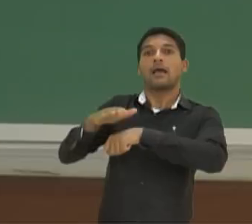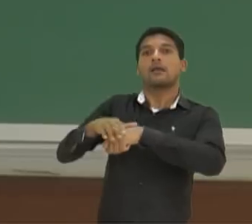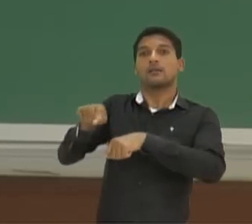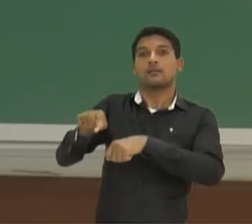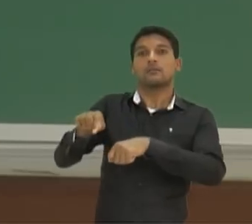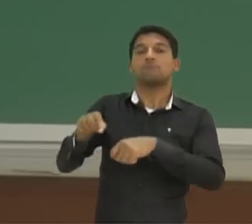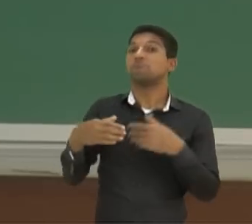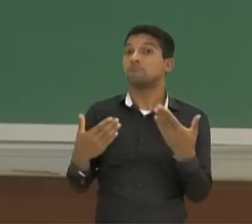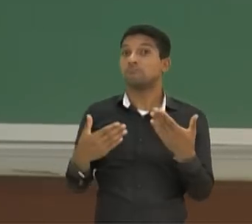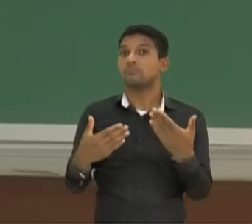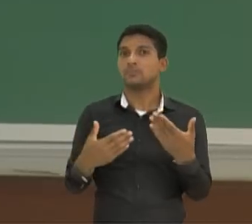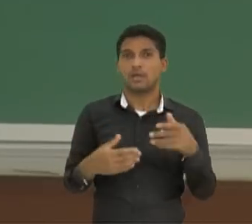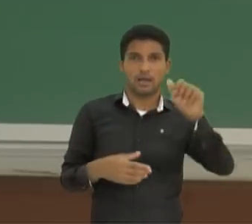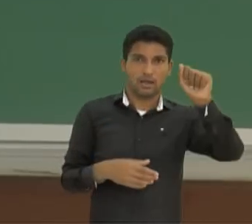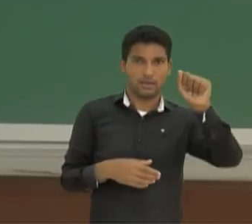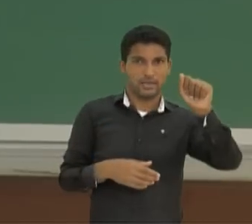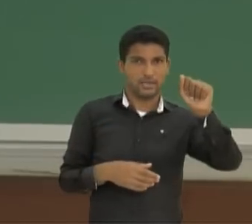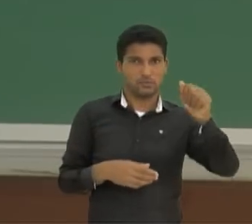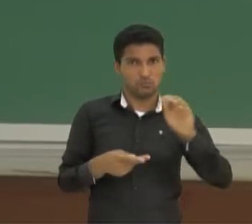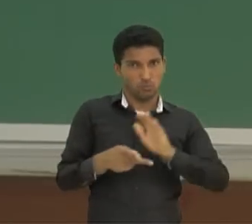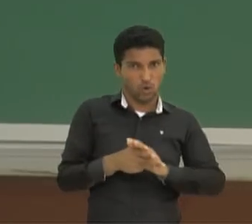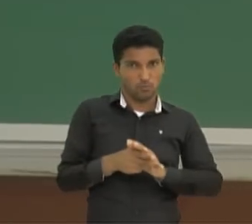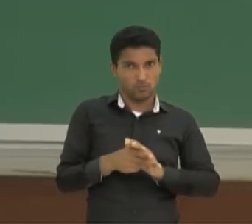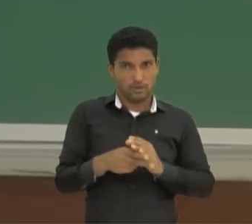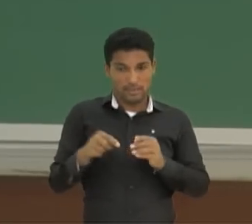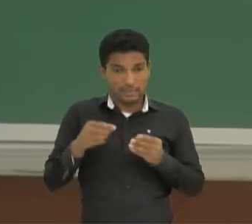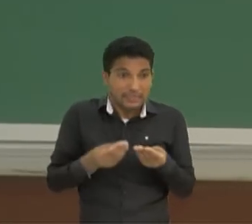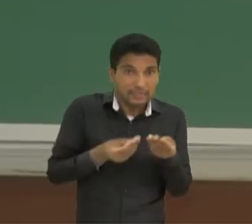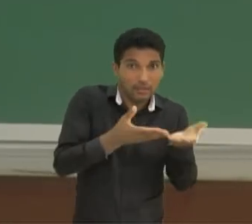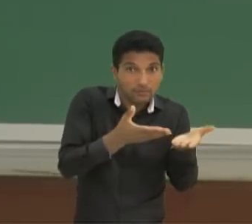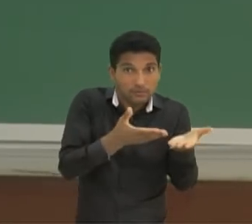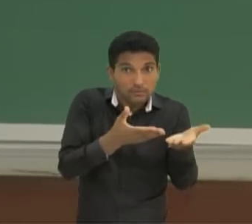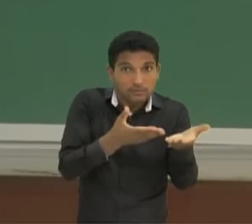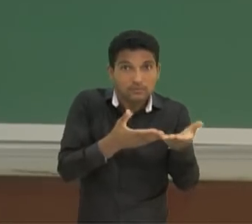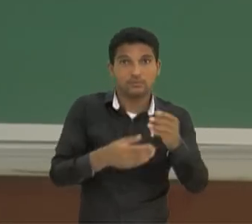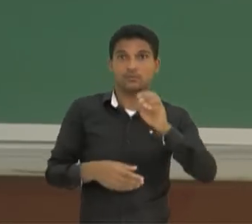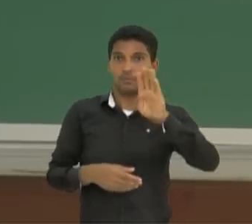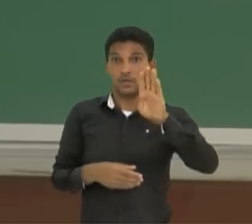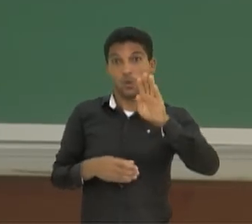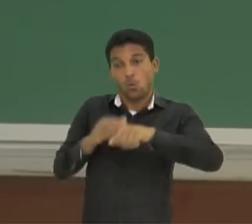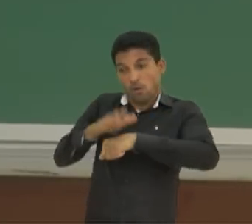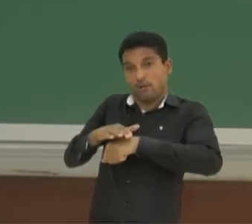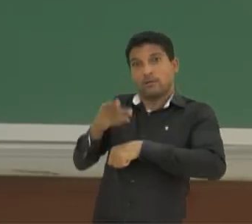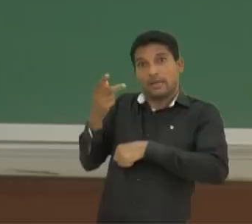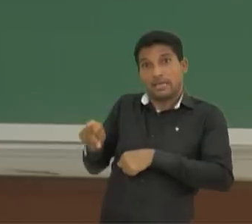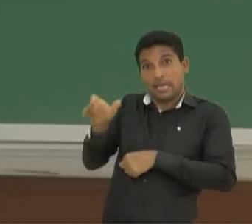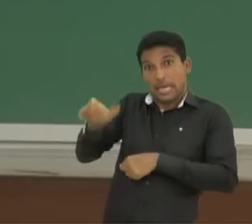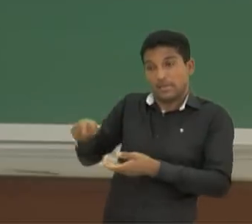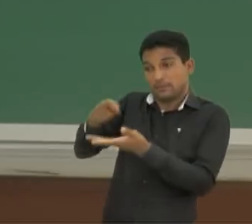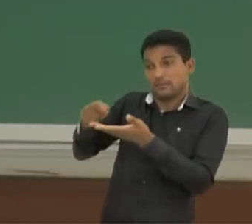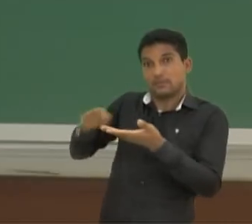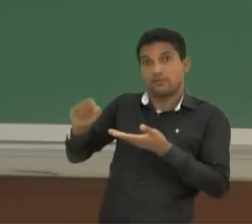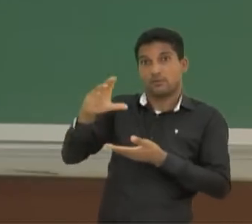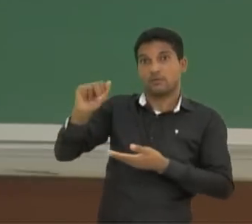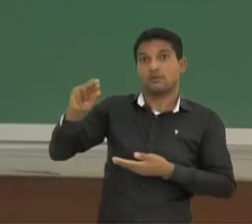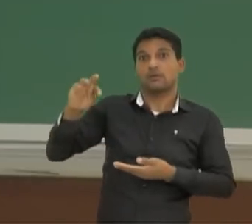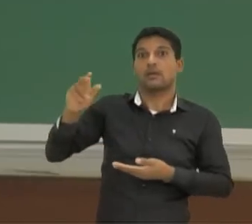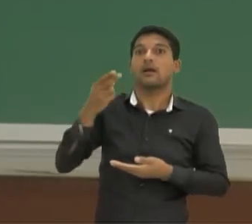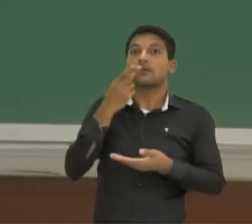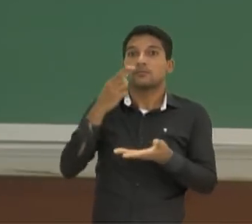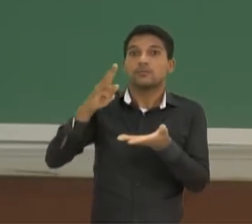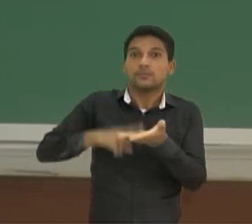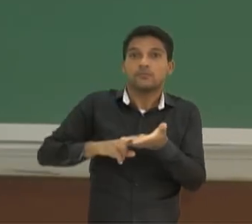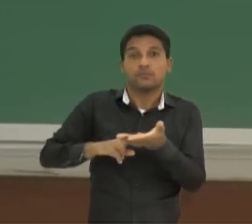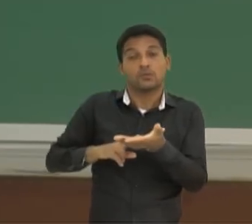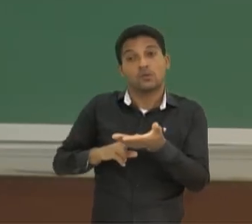A pessoa que vai receber a carta. B, a pessoa que escreveu a carta. C, também pode ser chamado de